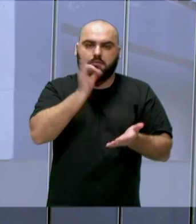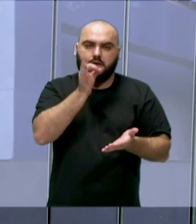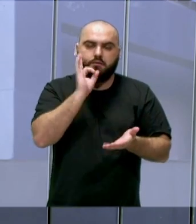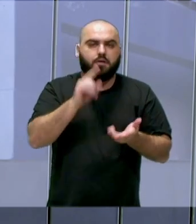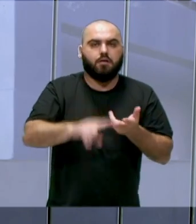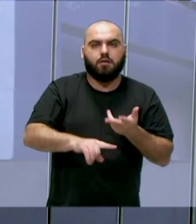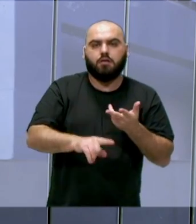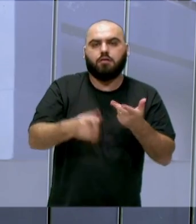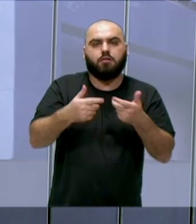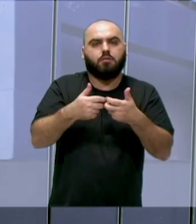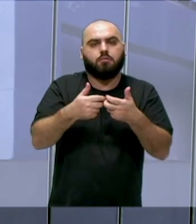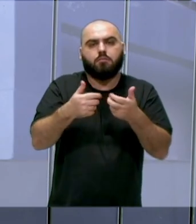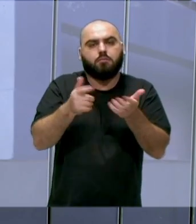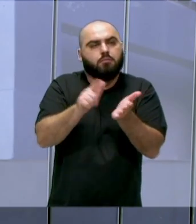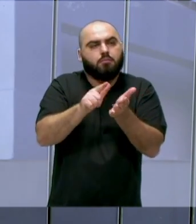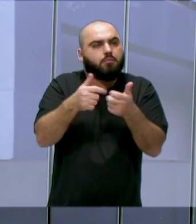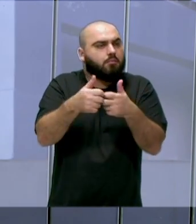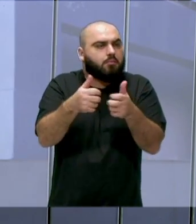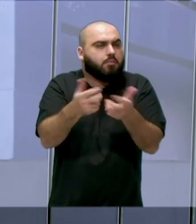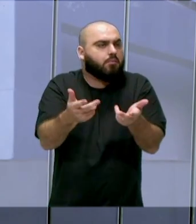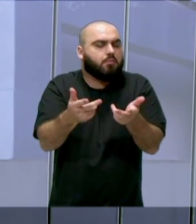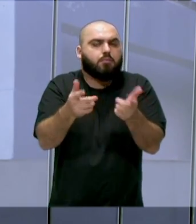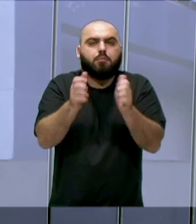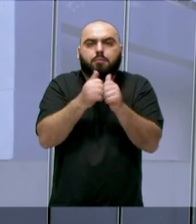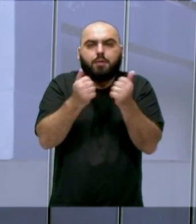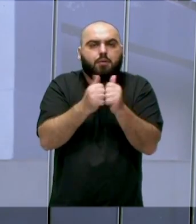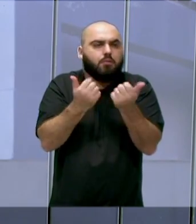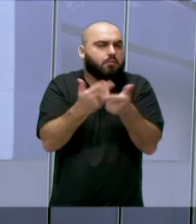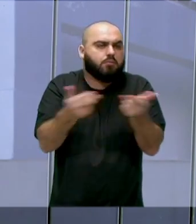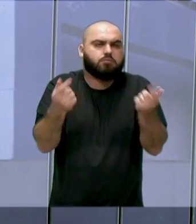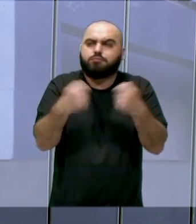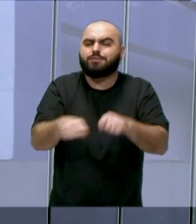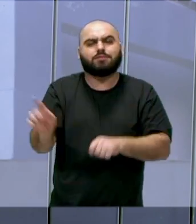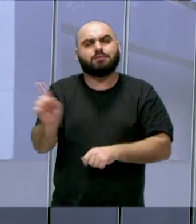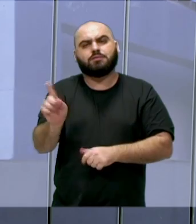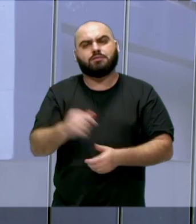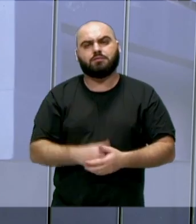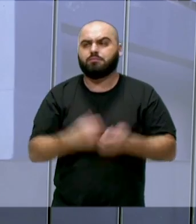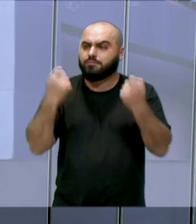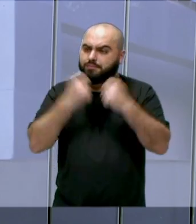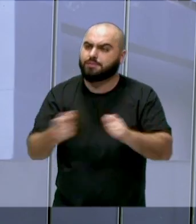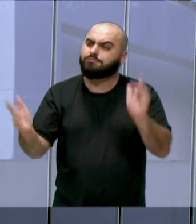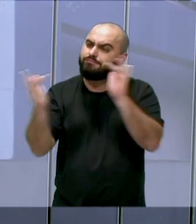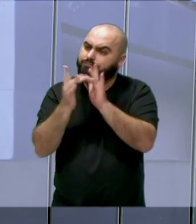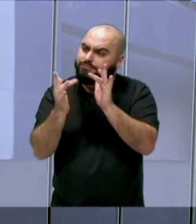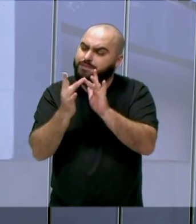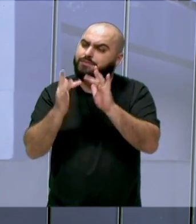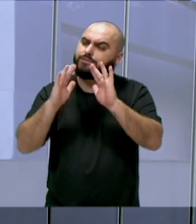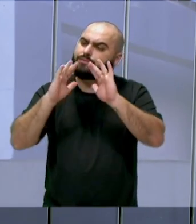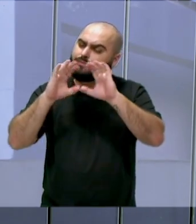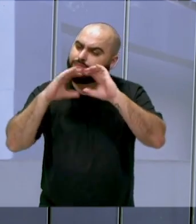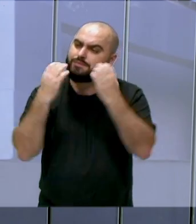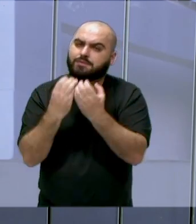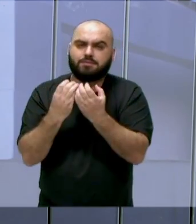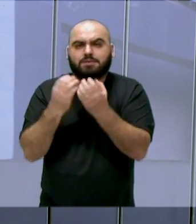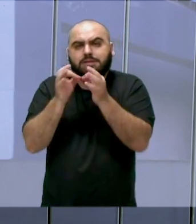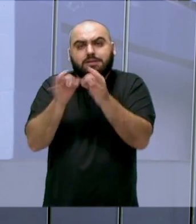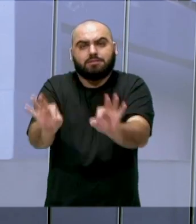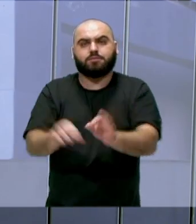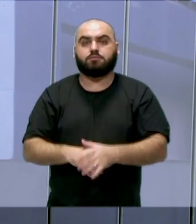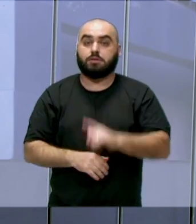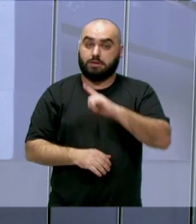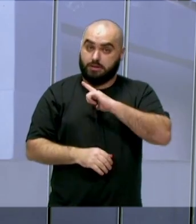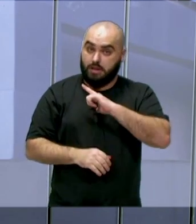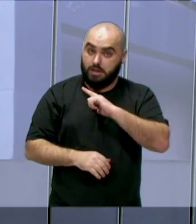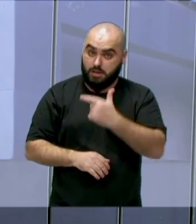cuca, desnecessário. Então, é isso que eu digo, que a gente tem que estar muito próximo da comunidade. São situações, às vezes, simples, como também tem